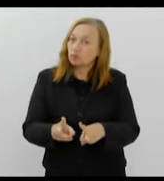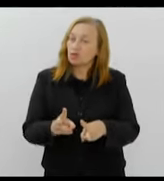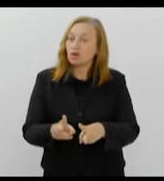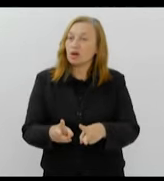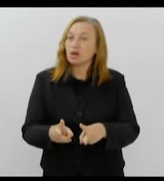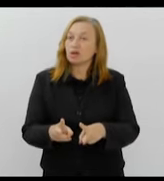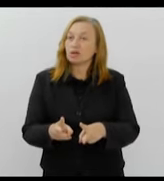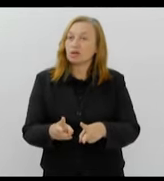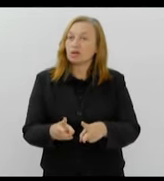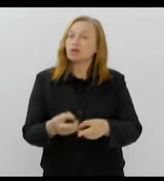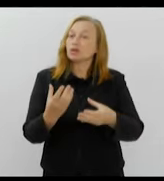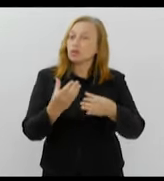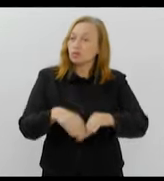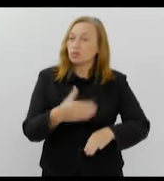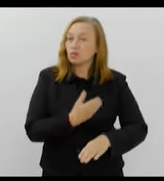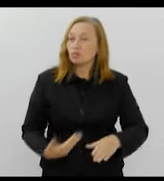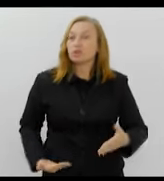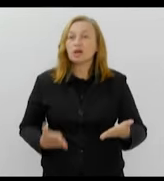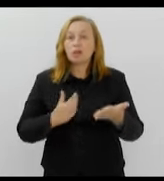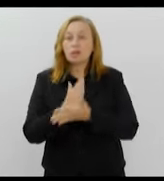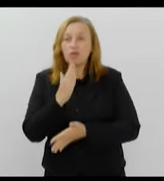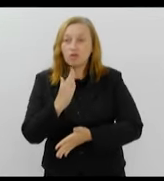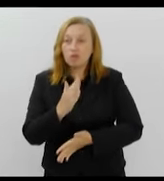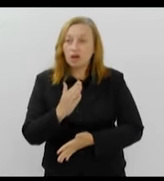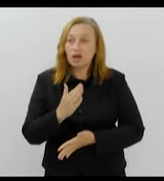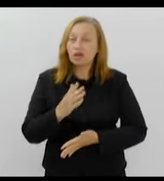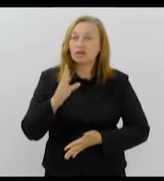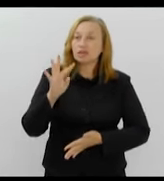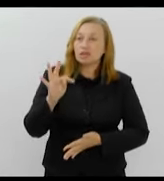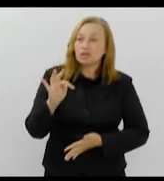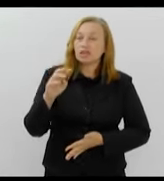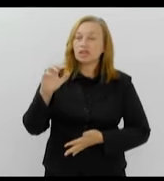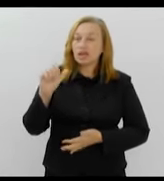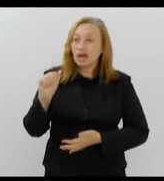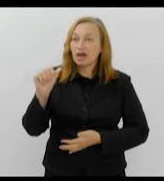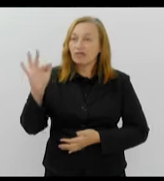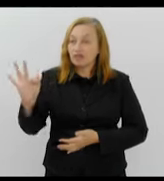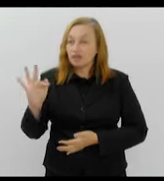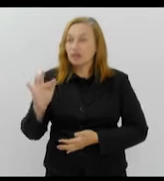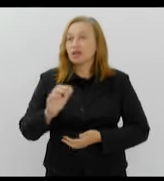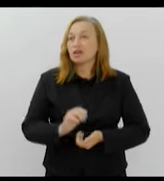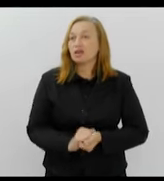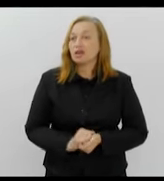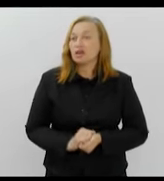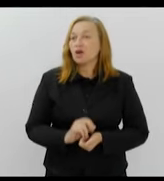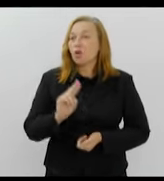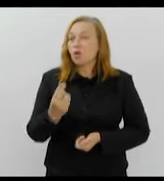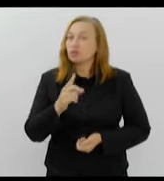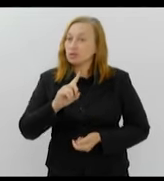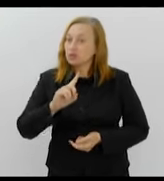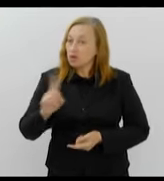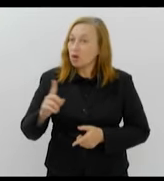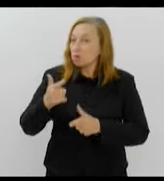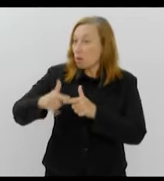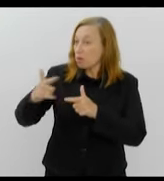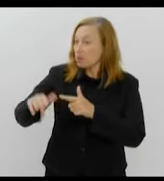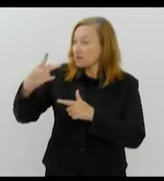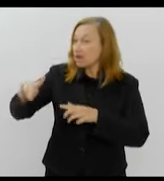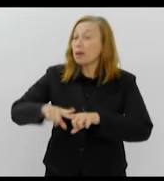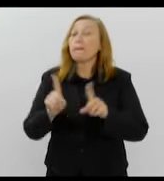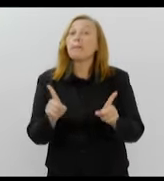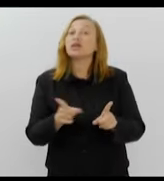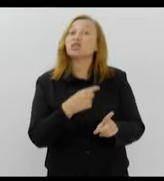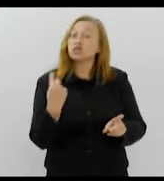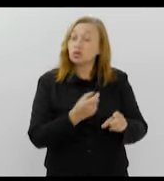concurso se forem aprovados ou não no TAF na investigação social é problema deles mas é legítimo que a gente